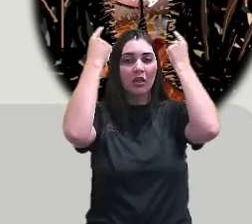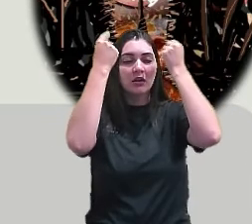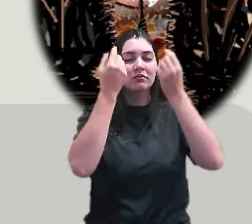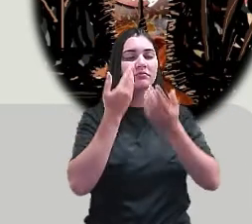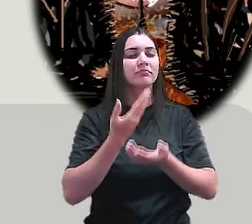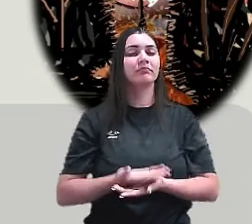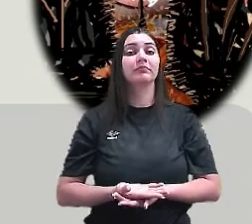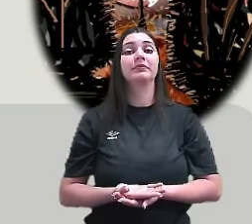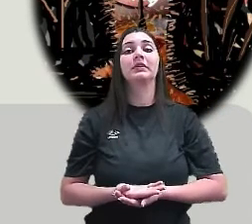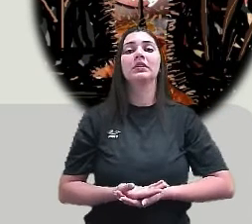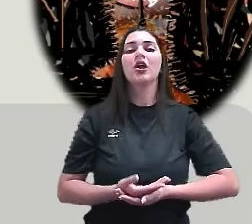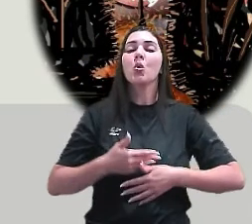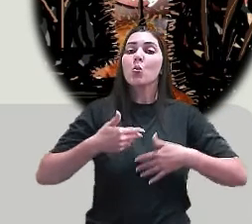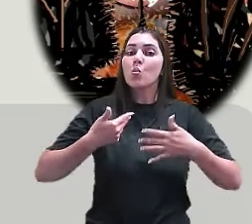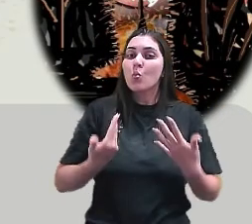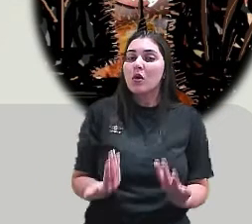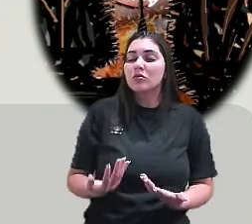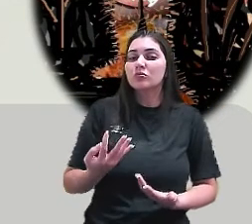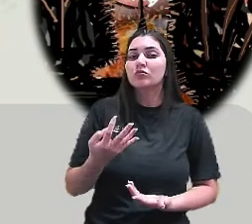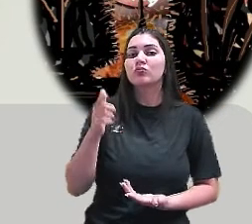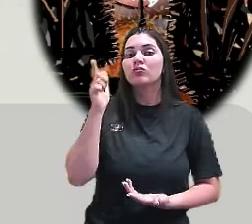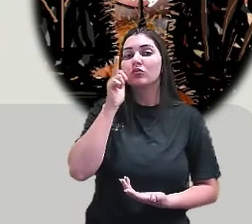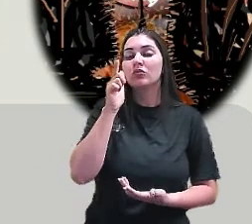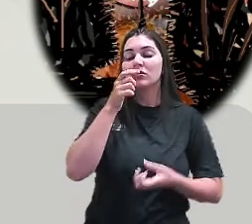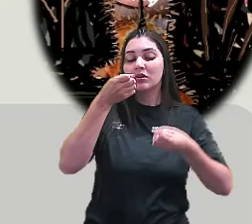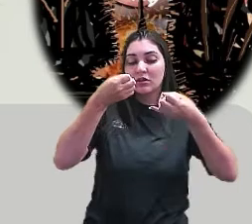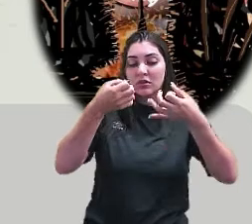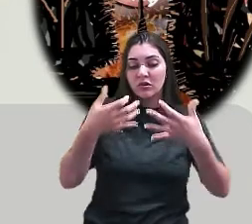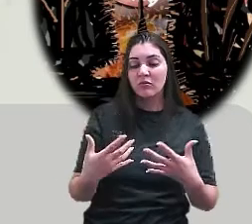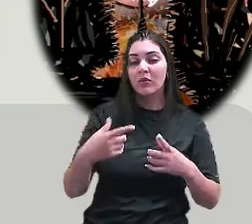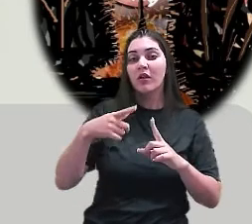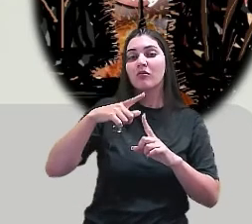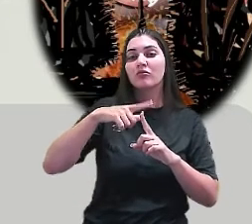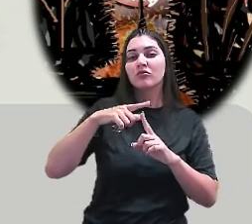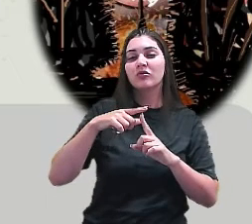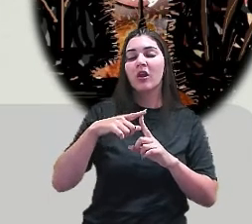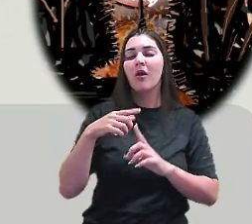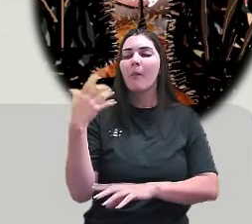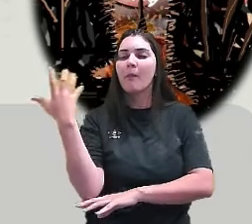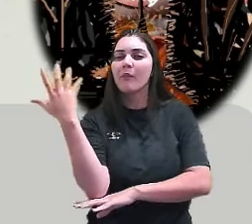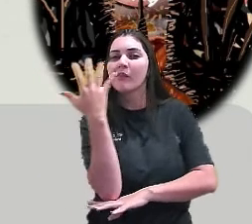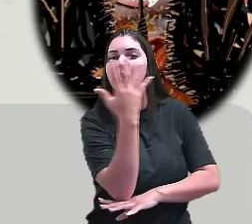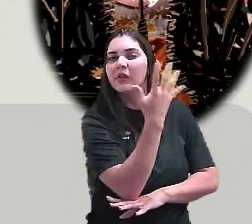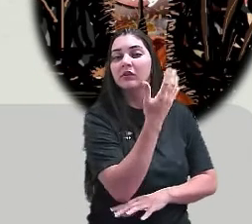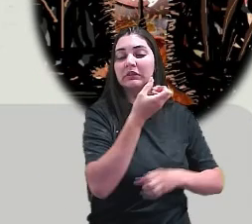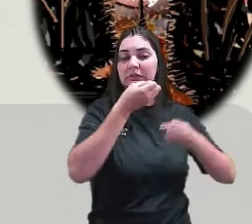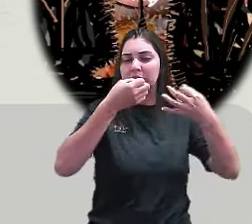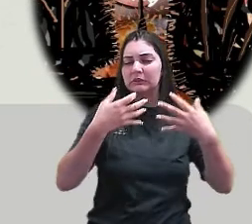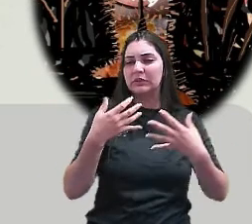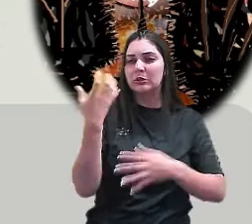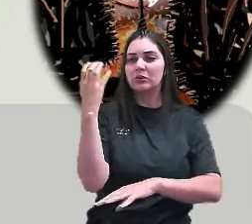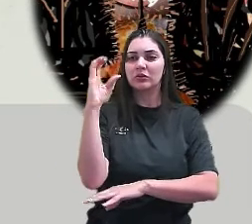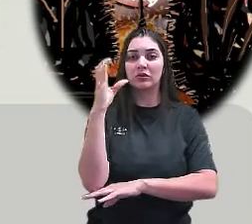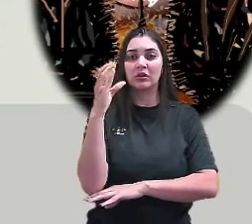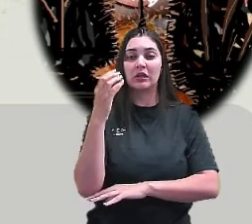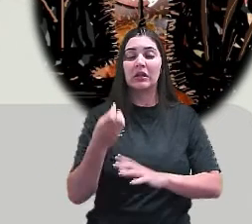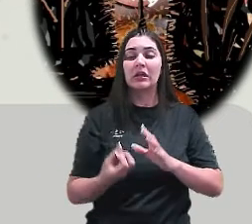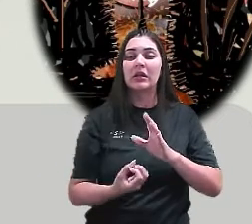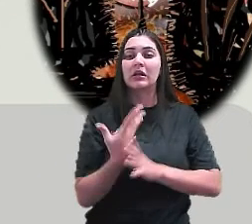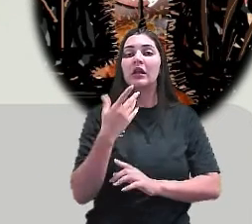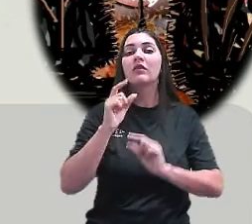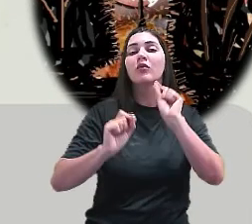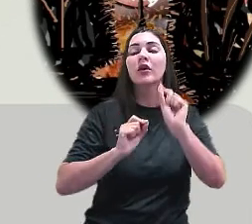Quando não conseguiam explicar os fenômenos da natureza, através de explicações científicas, criavam mitos com